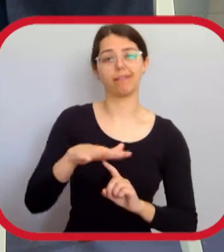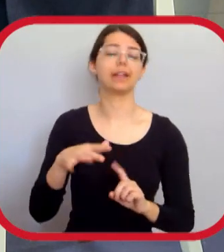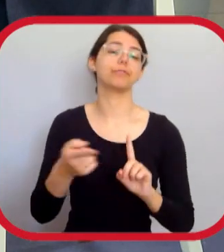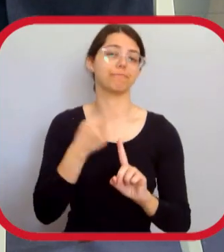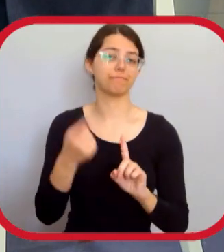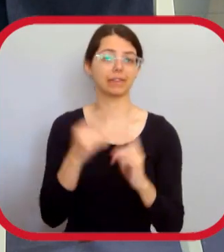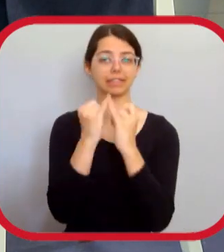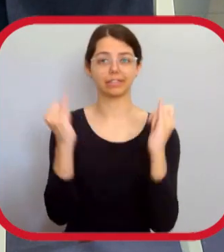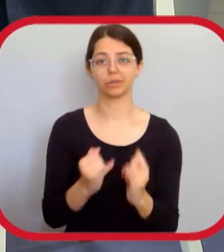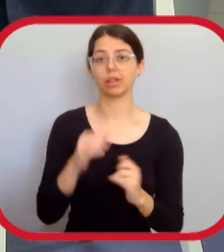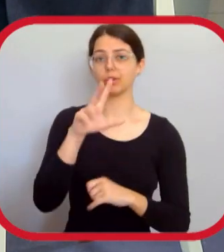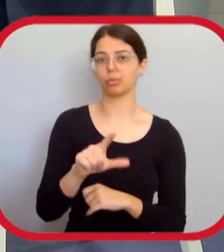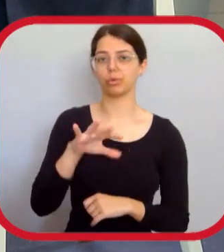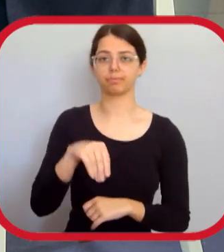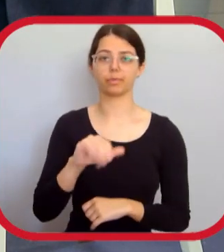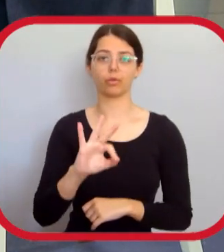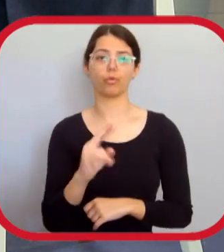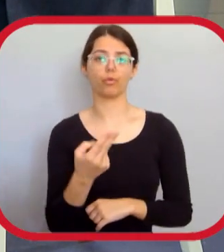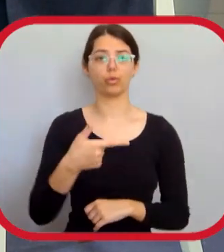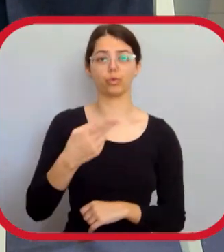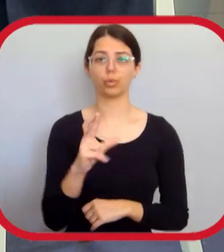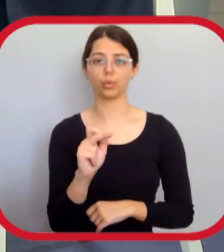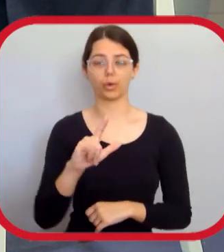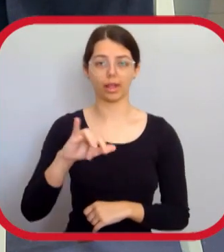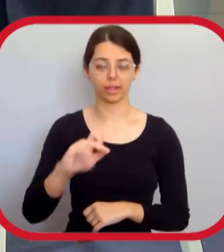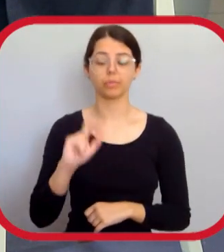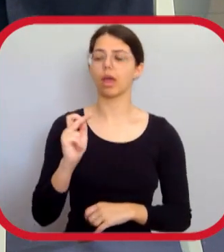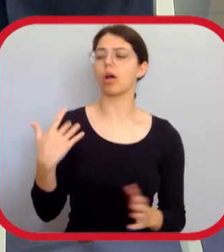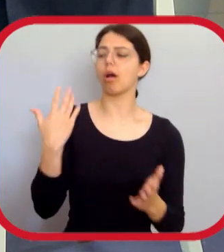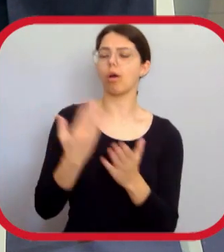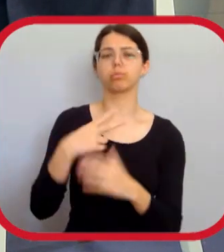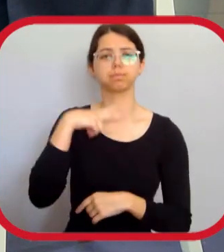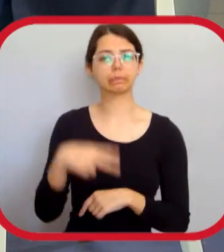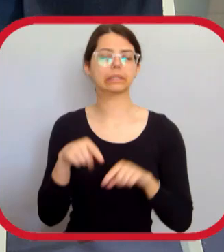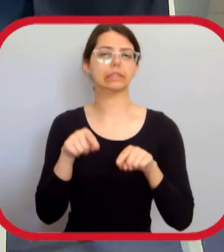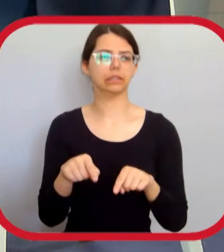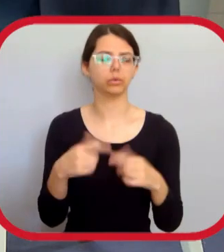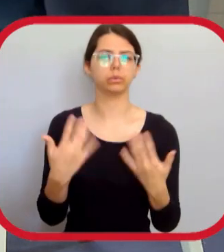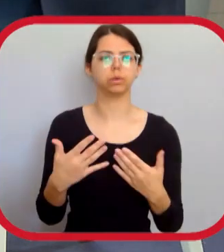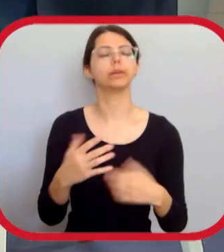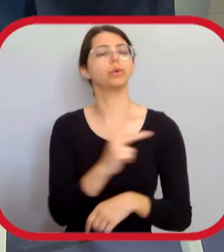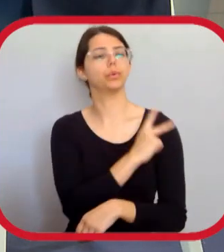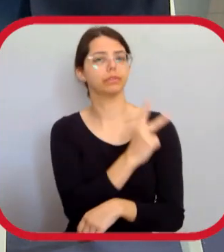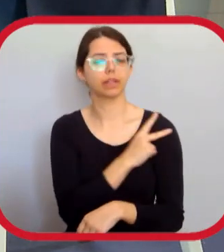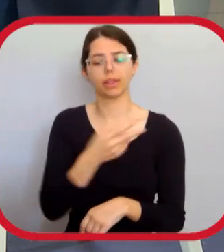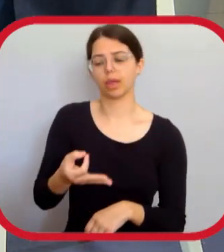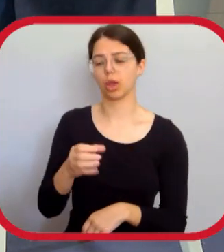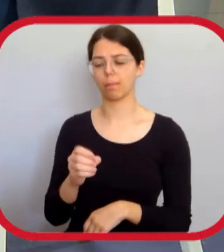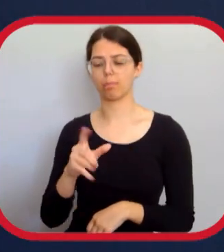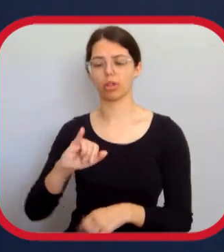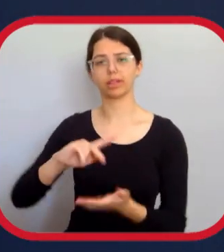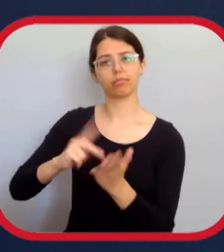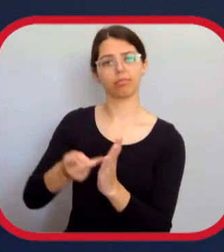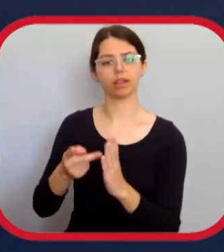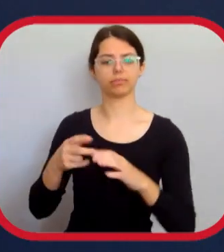Feira Internacional de Lisboa, na Futuralia. Nos últimos anos tem-se observado em Portugal uma flexibilização nas fronteiras entre politécnicos